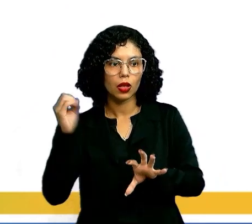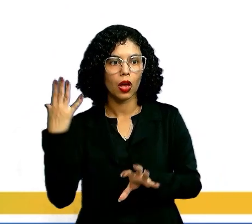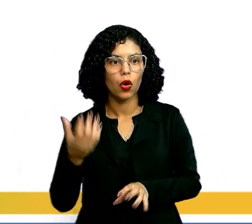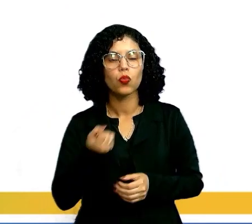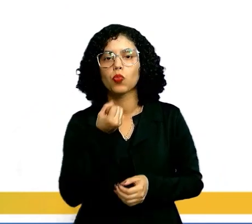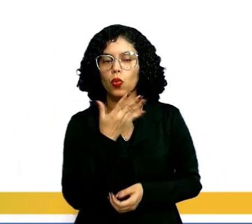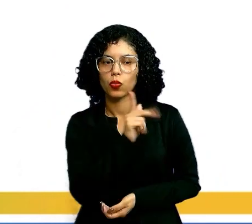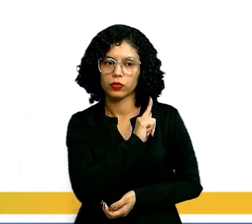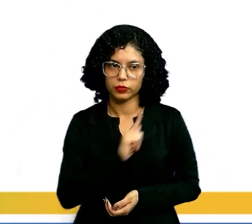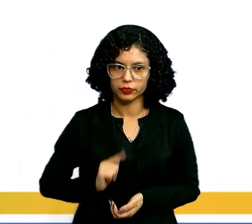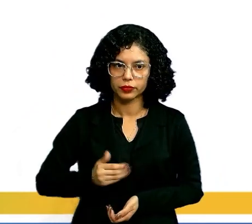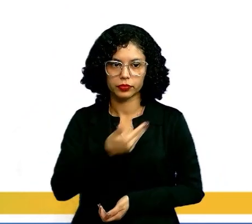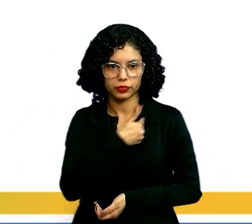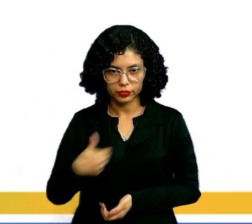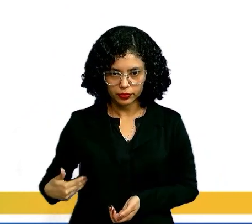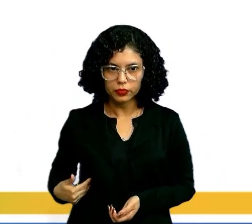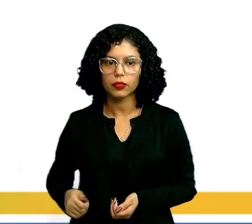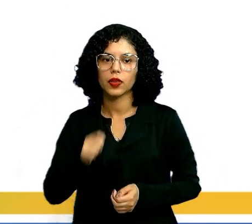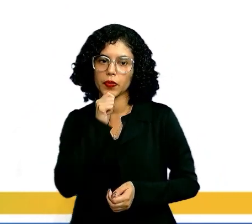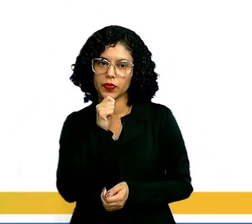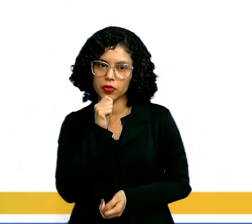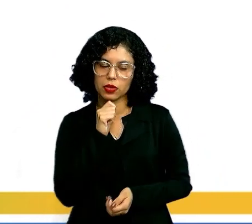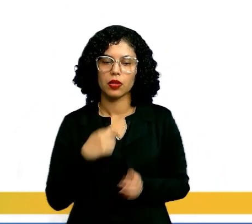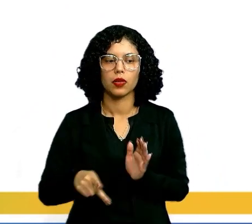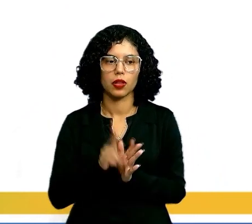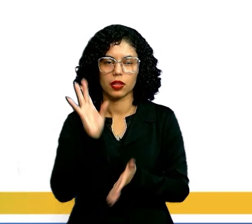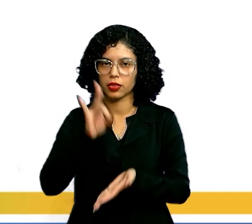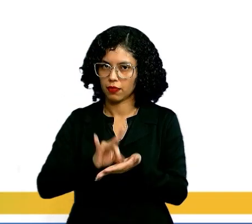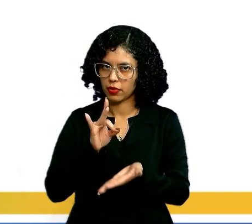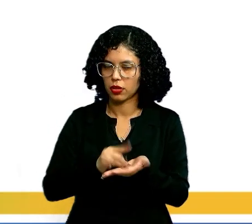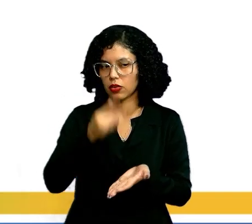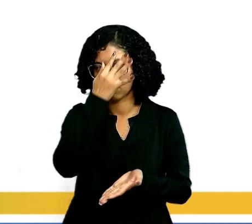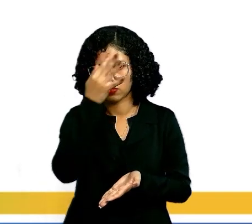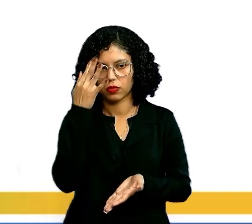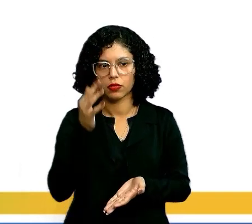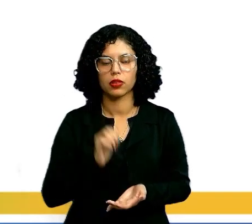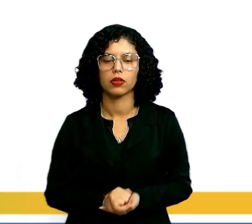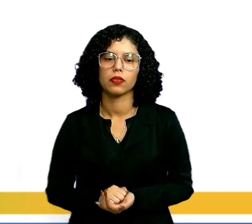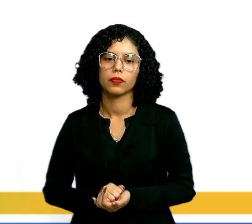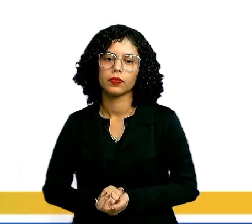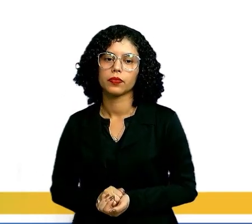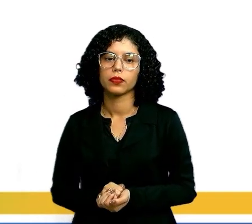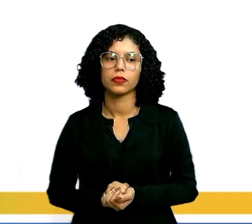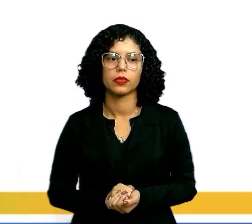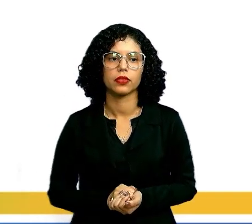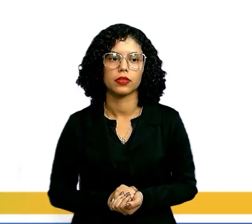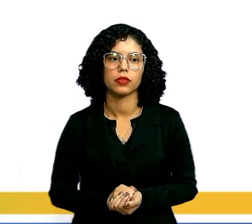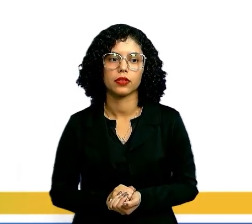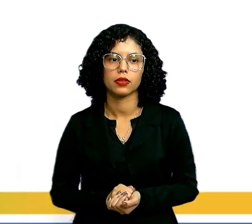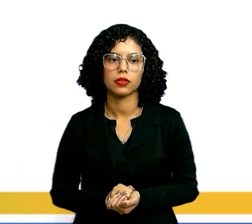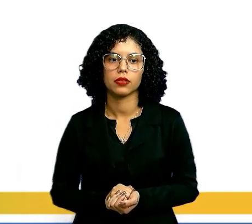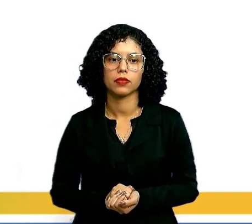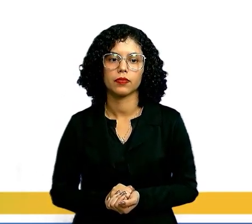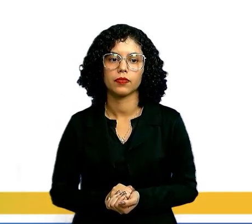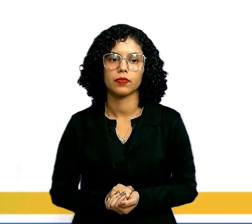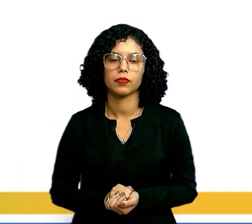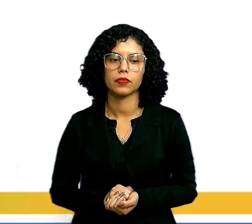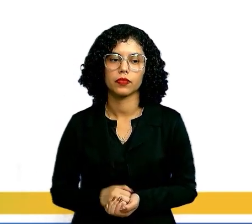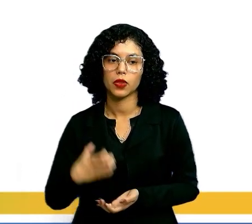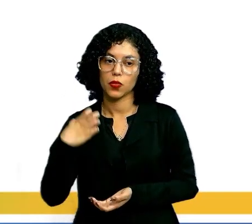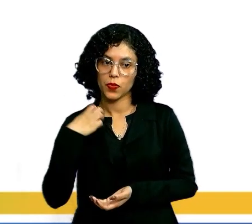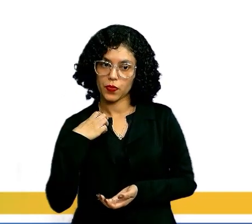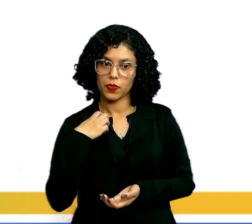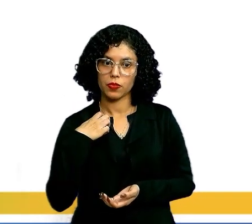bom governo da República depende do sujeito educado para tal e da e de uma